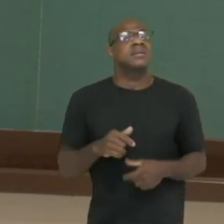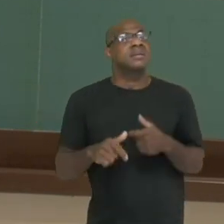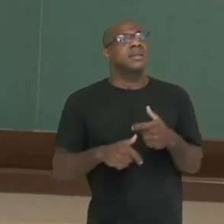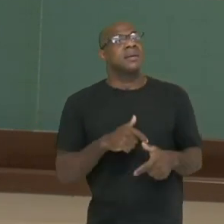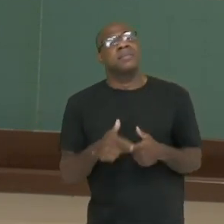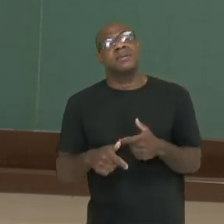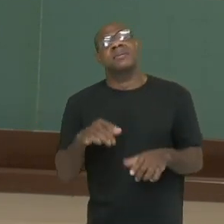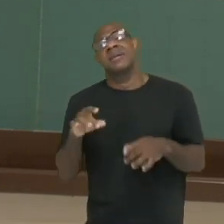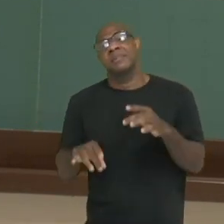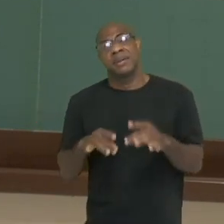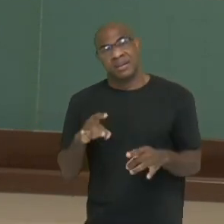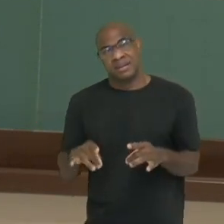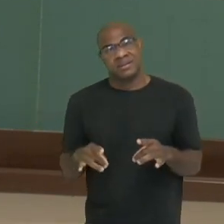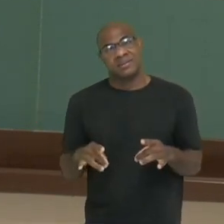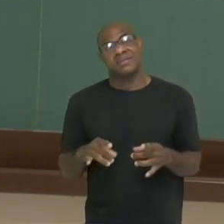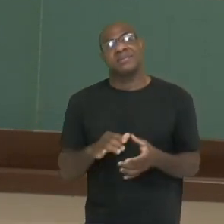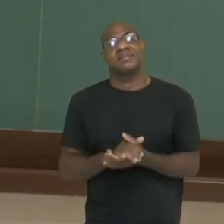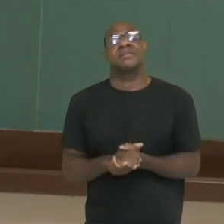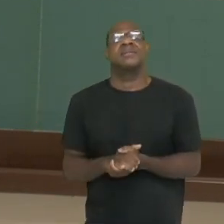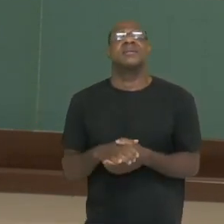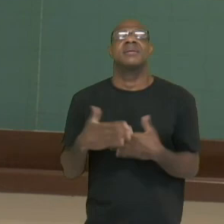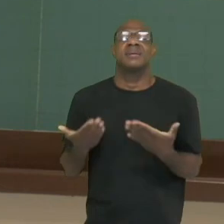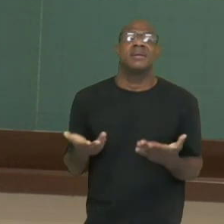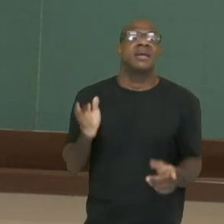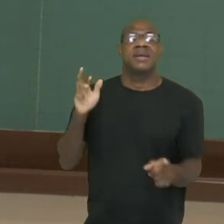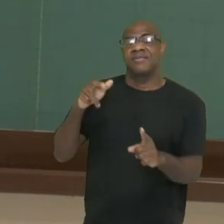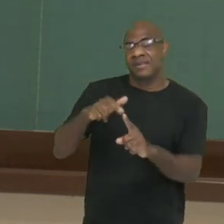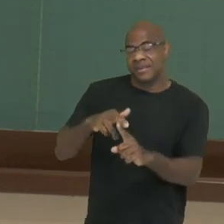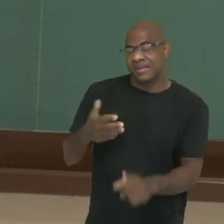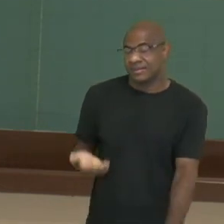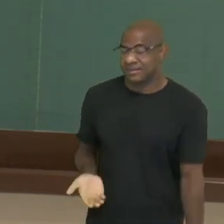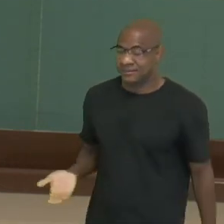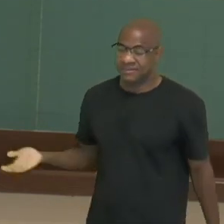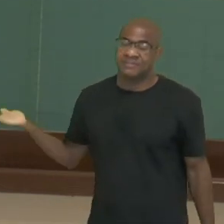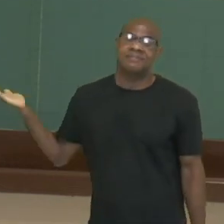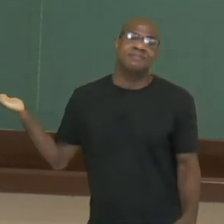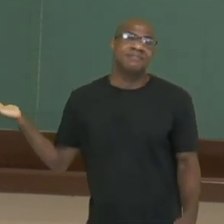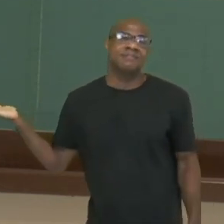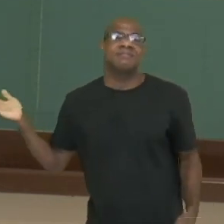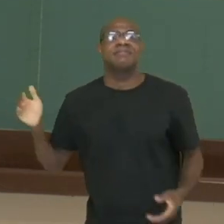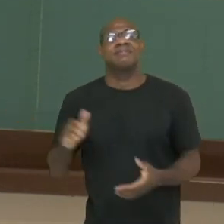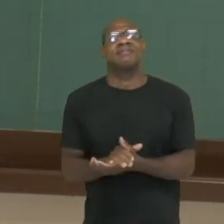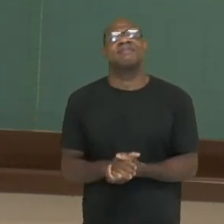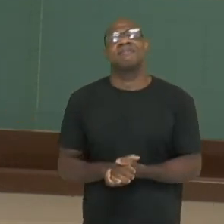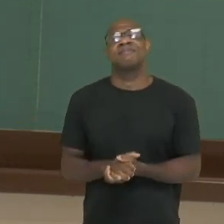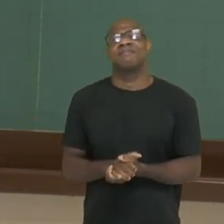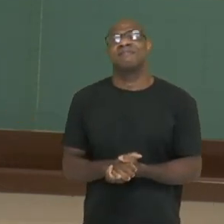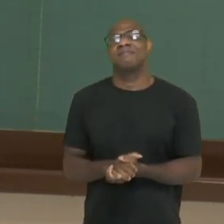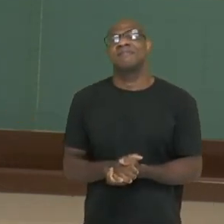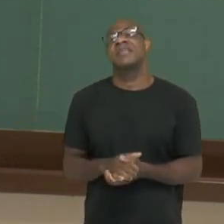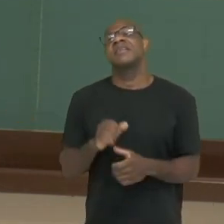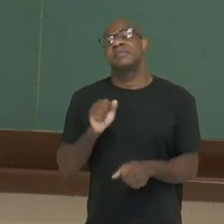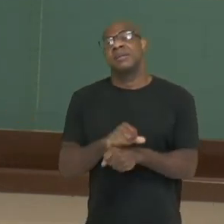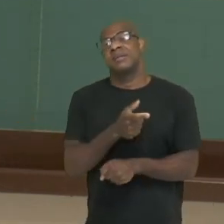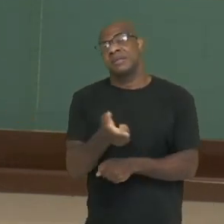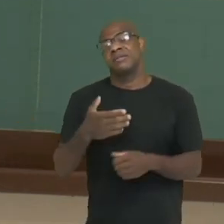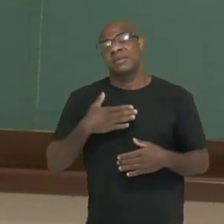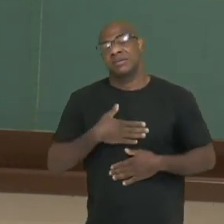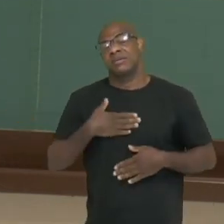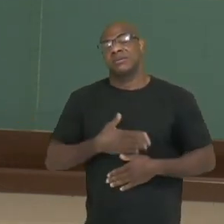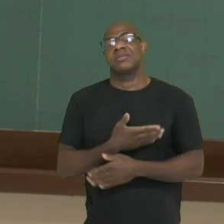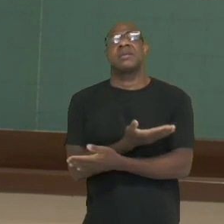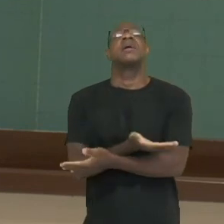com teatro de rua. Então, as nossas referências e a nossa tela azul da Aula Paraná. Então, nessa aula